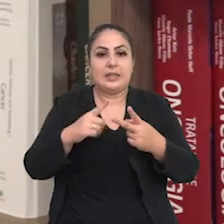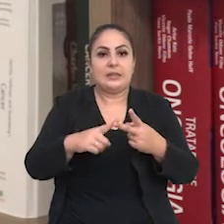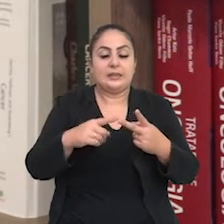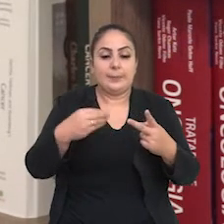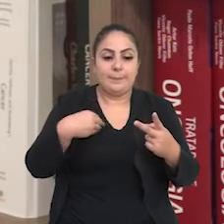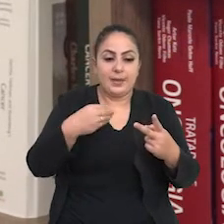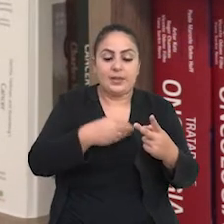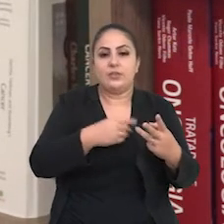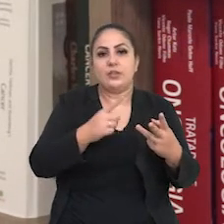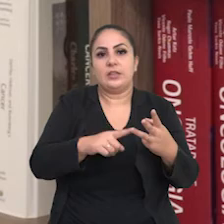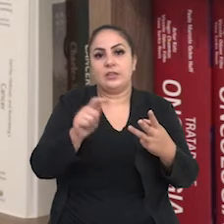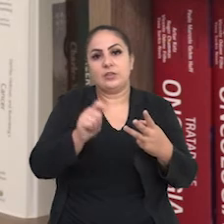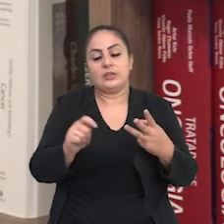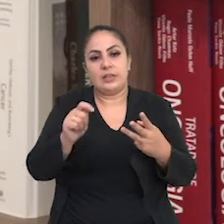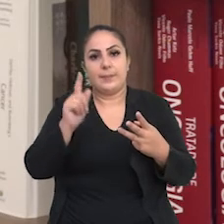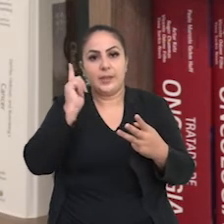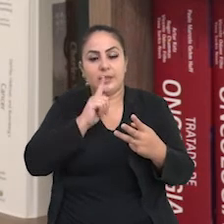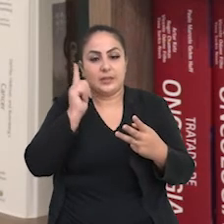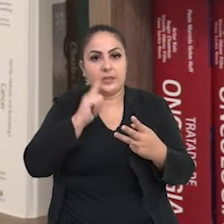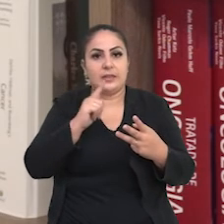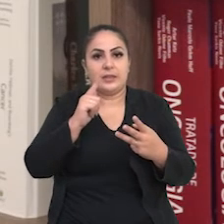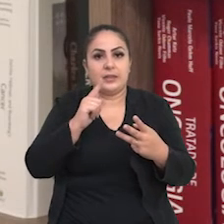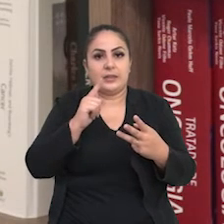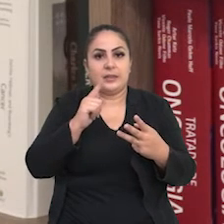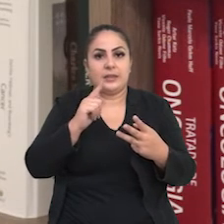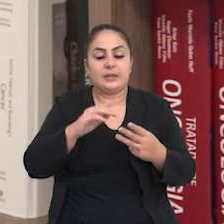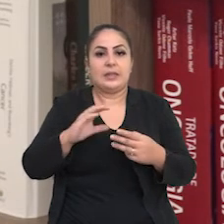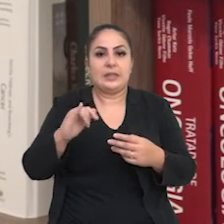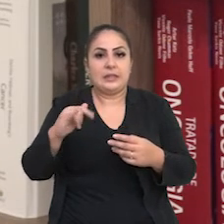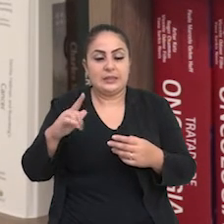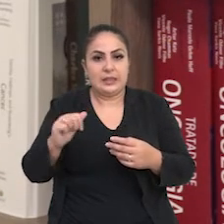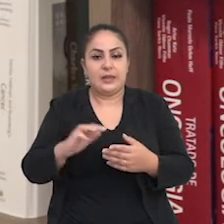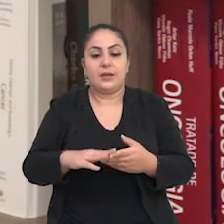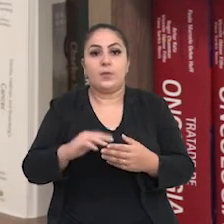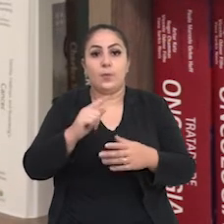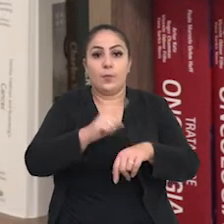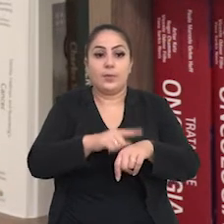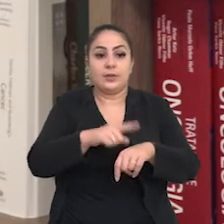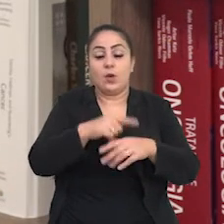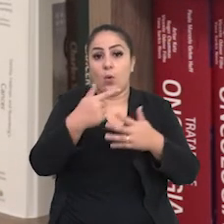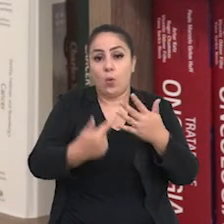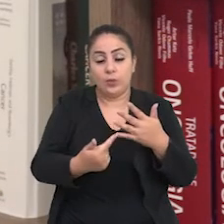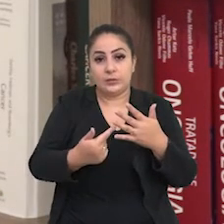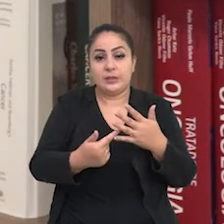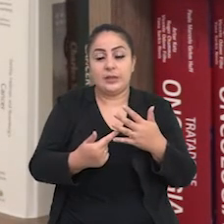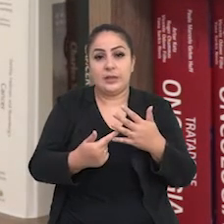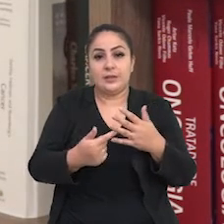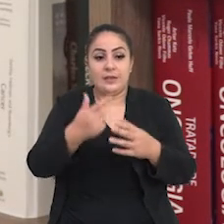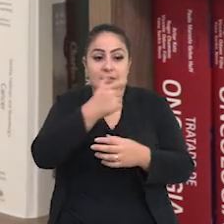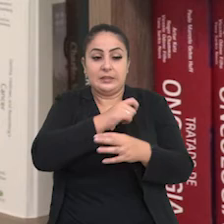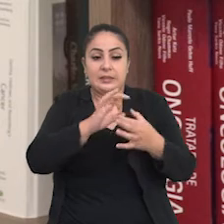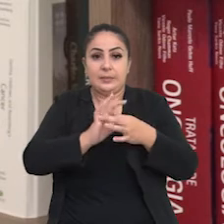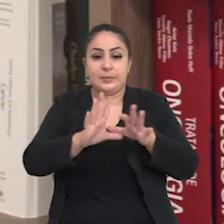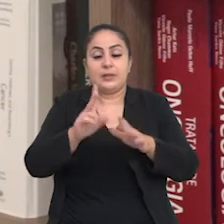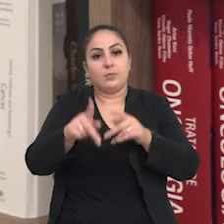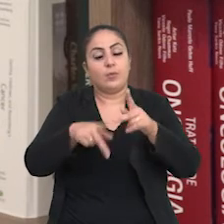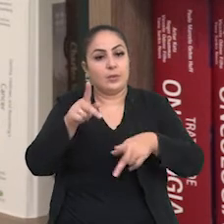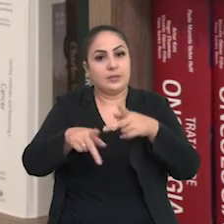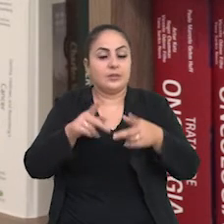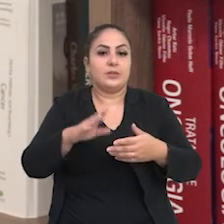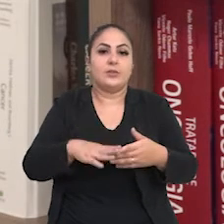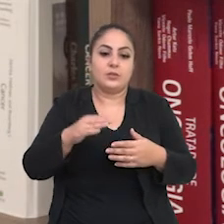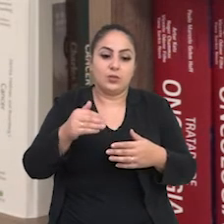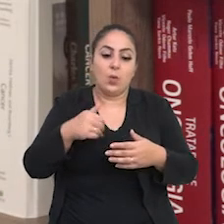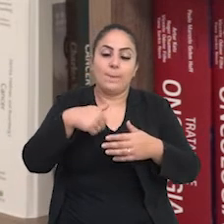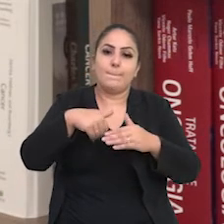Oncologia Médica e Sociedade Americana de Oncologia Clínica. Momento em que outras vacinas estiverem disponíveis para a